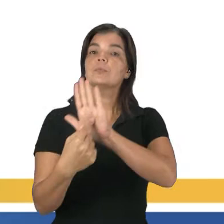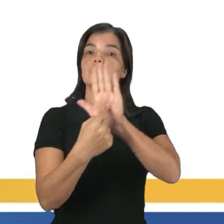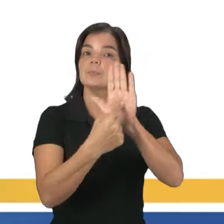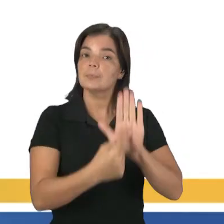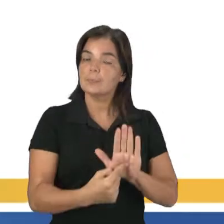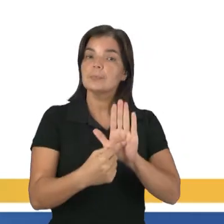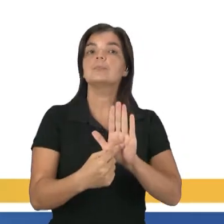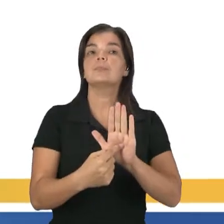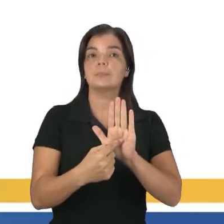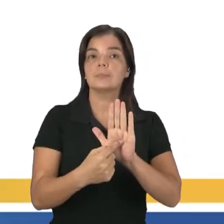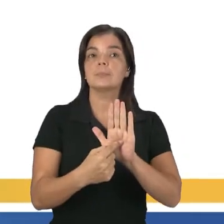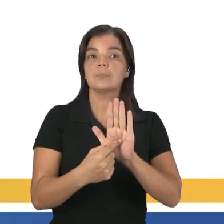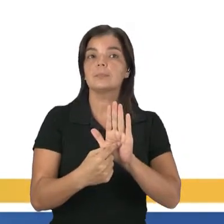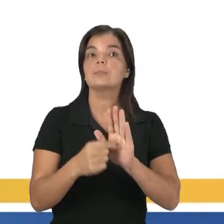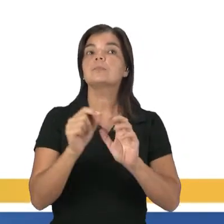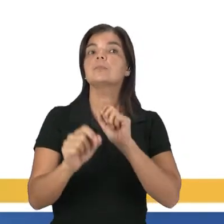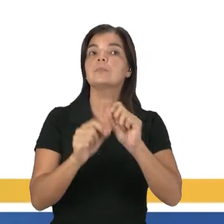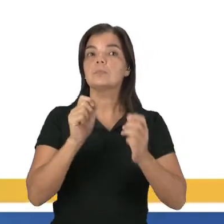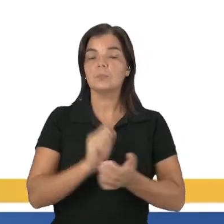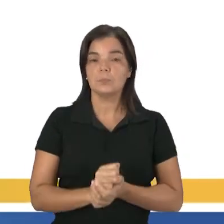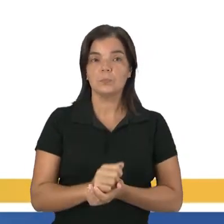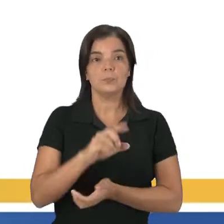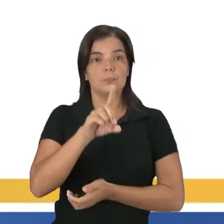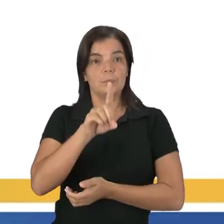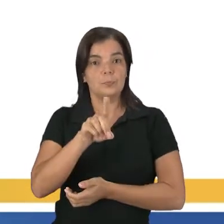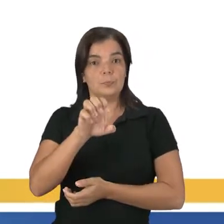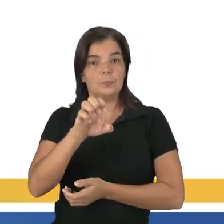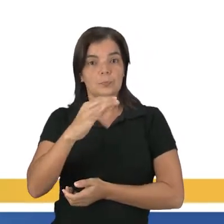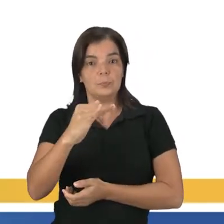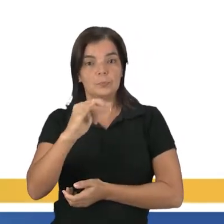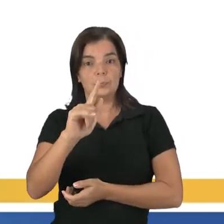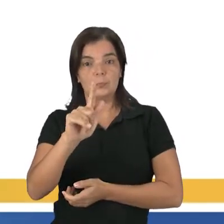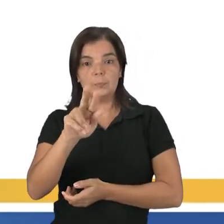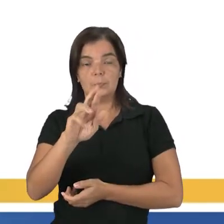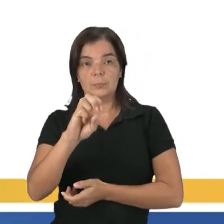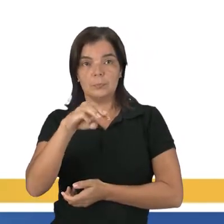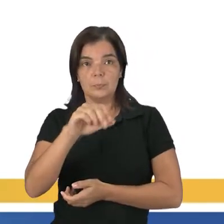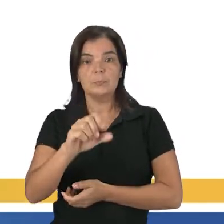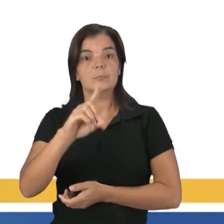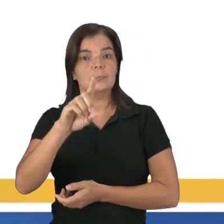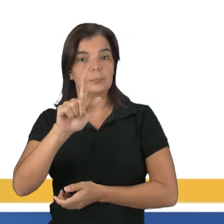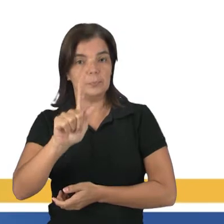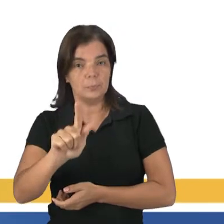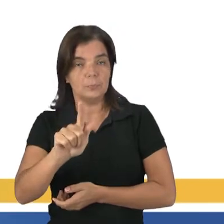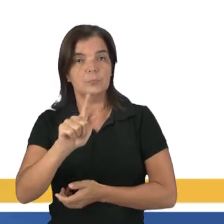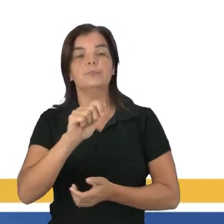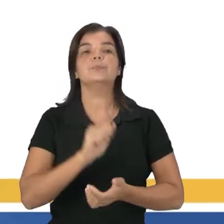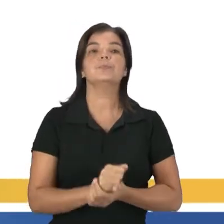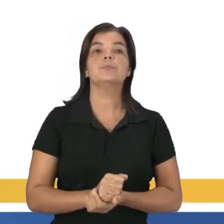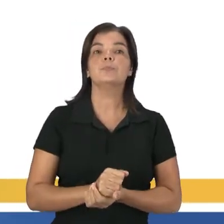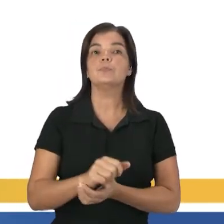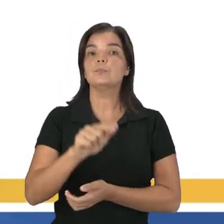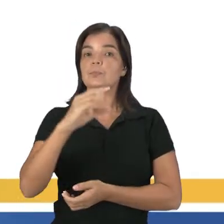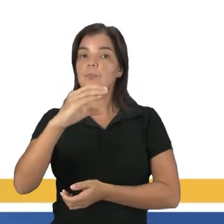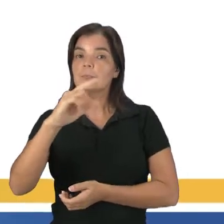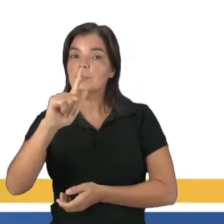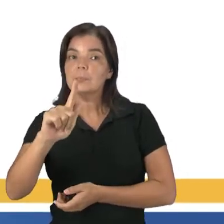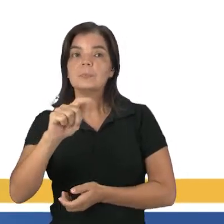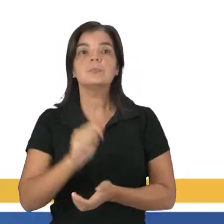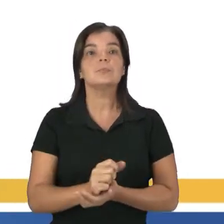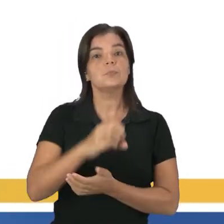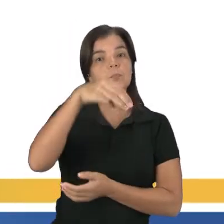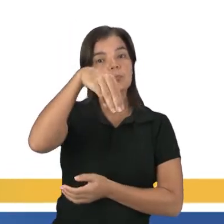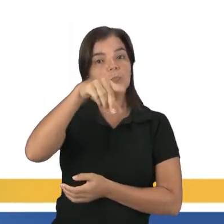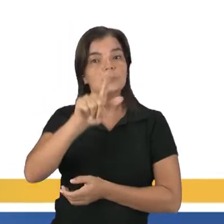submúltiplos do grama, que para representar medidas são 3, né? O decigrama, o centigrama e o